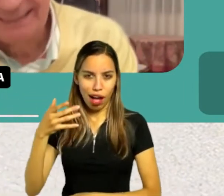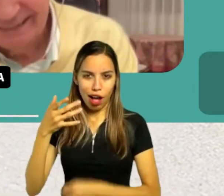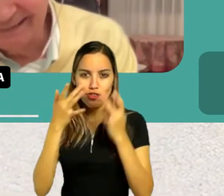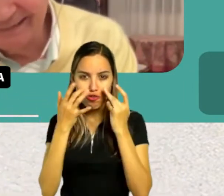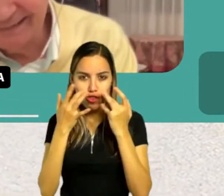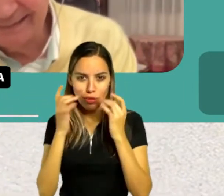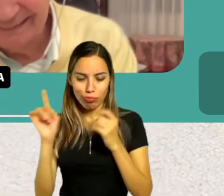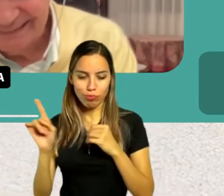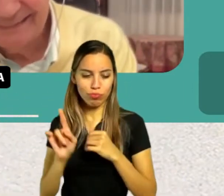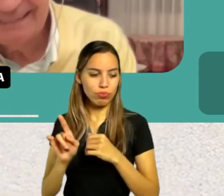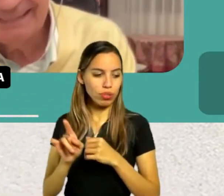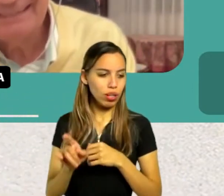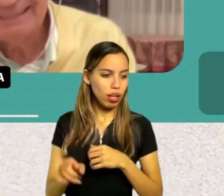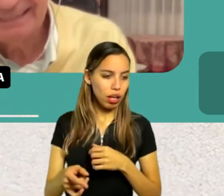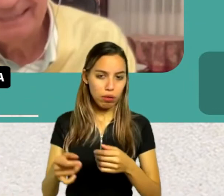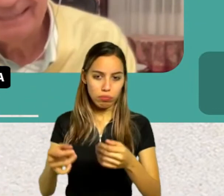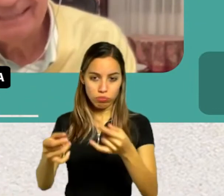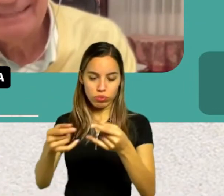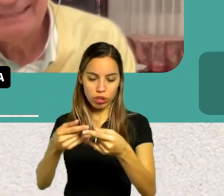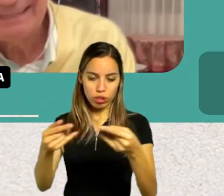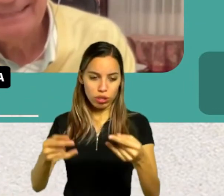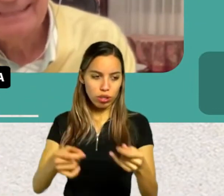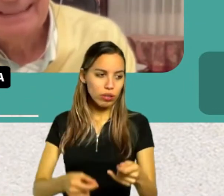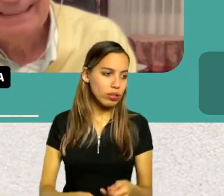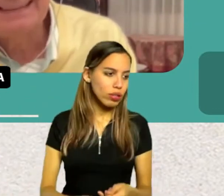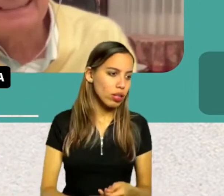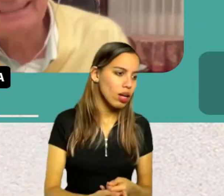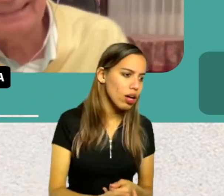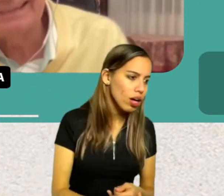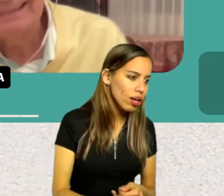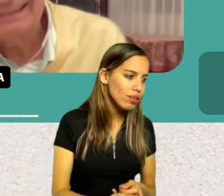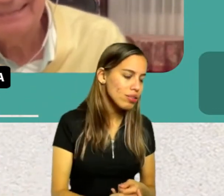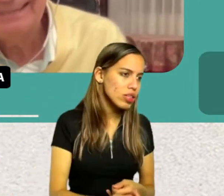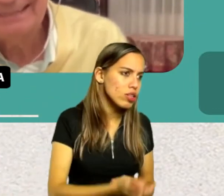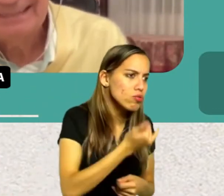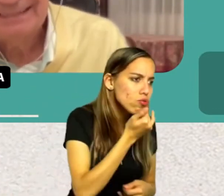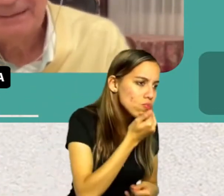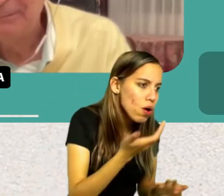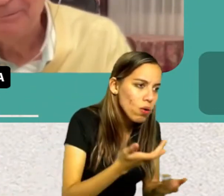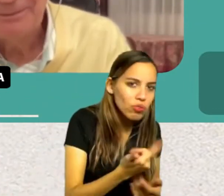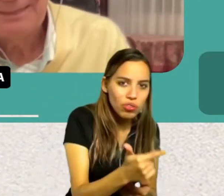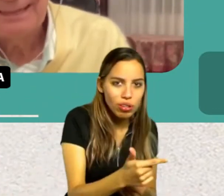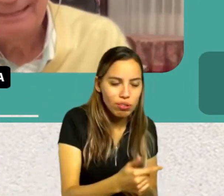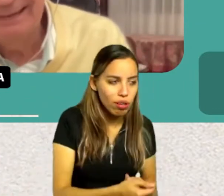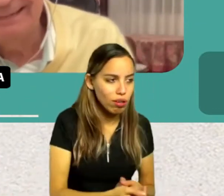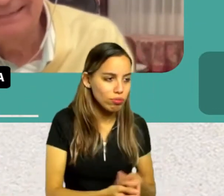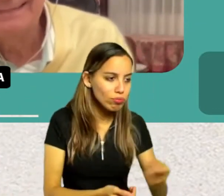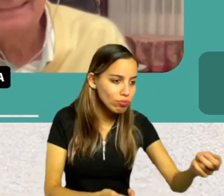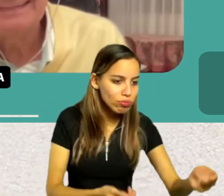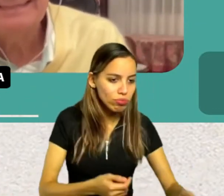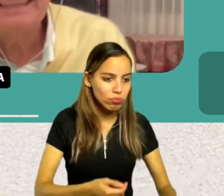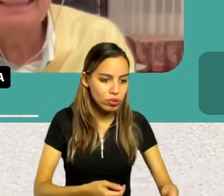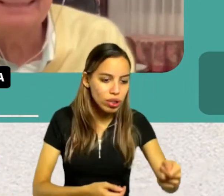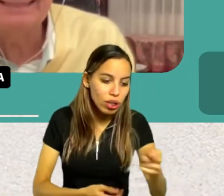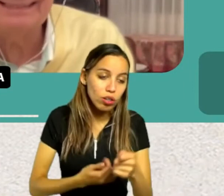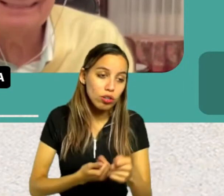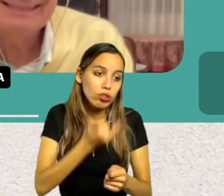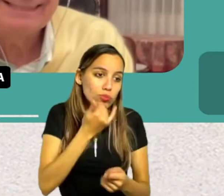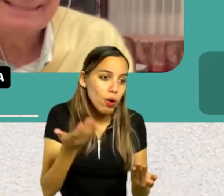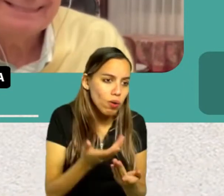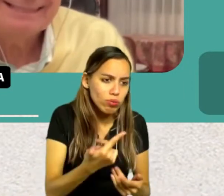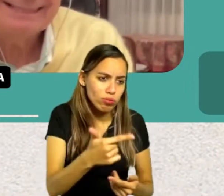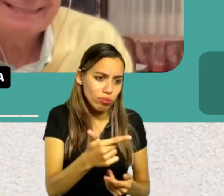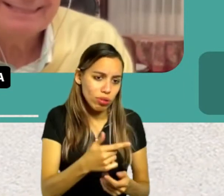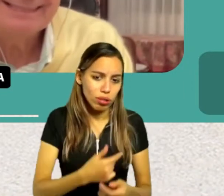acontecido. Foi mesmo, porque não dava tempo para avisar, né, Drauzio? Como é que eu ia fazer uma convocatória internacional de ausência